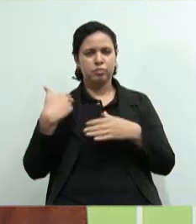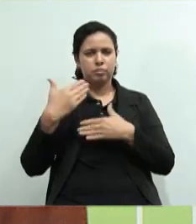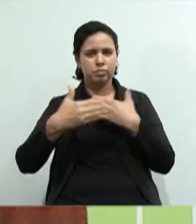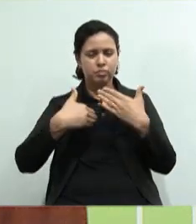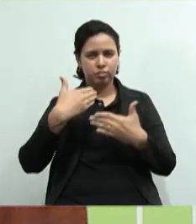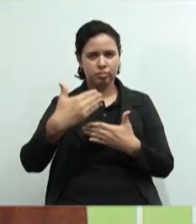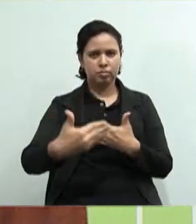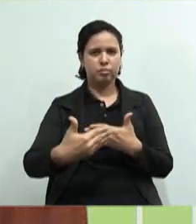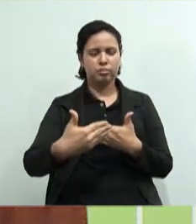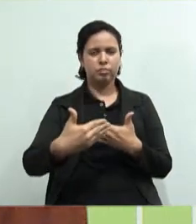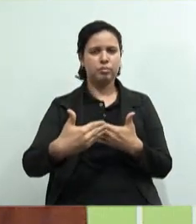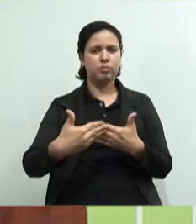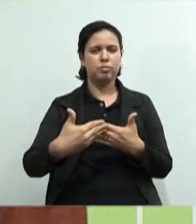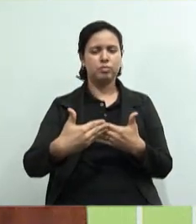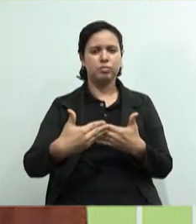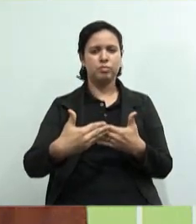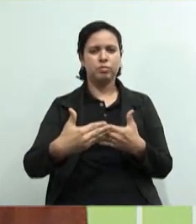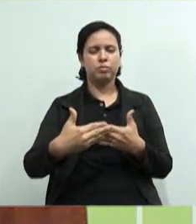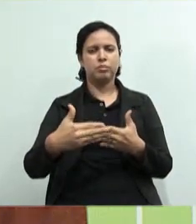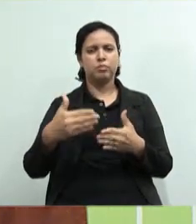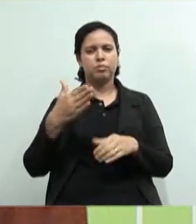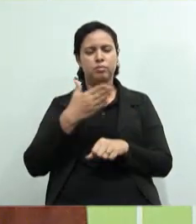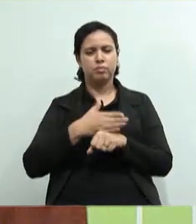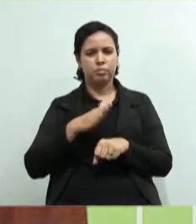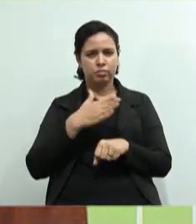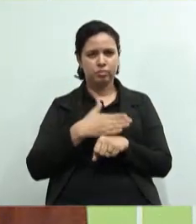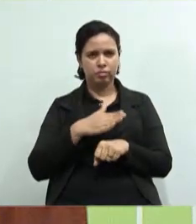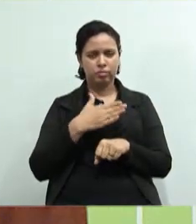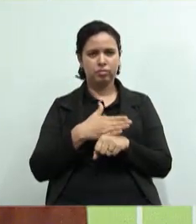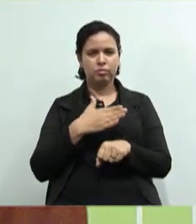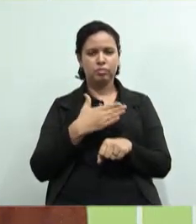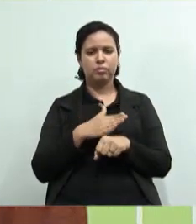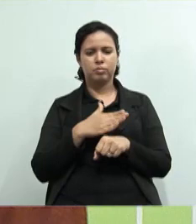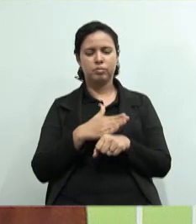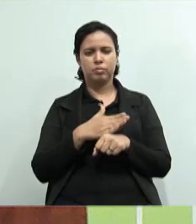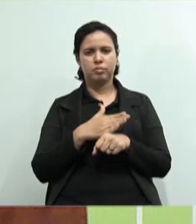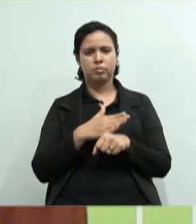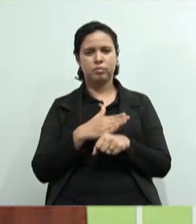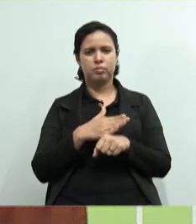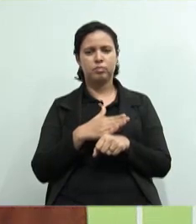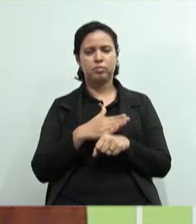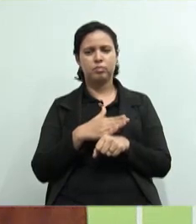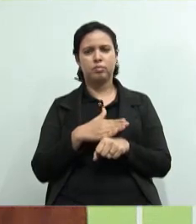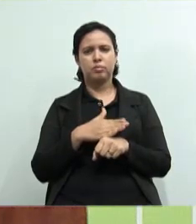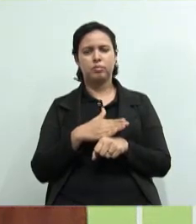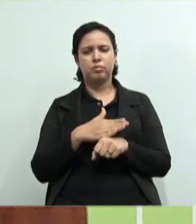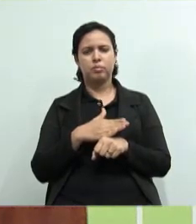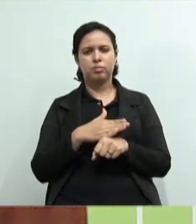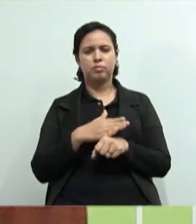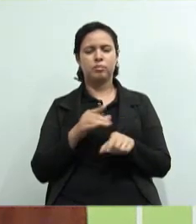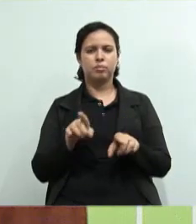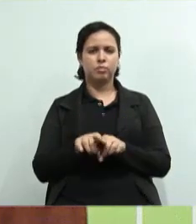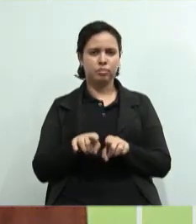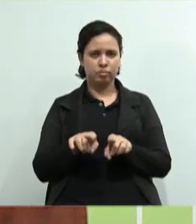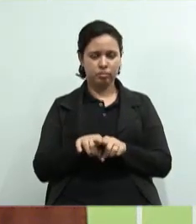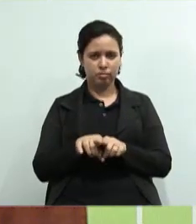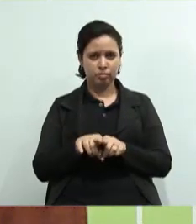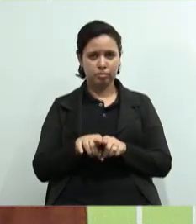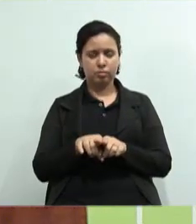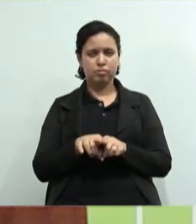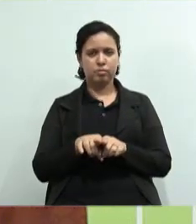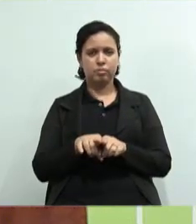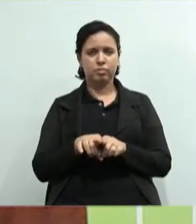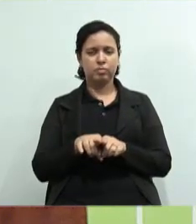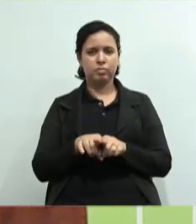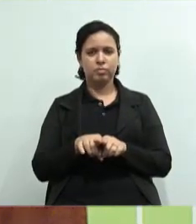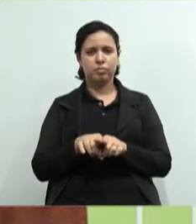desenvolver, né? Colocar em prática, checar, verificar e agir. E a partir daí